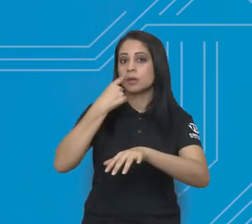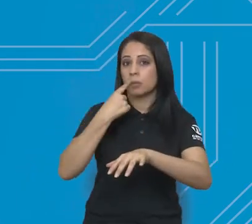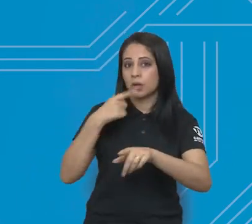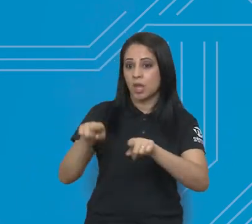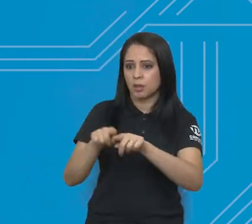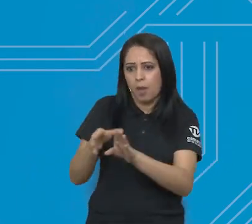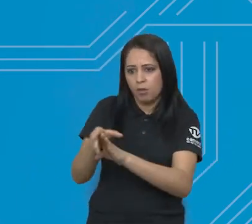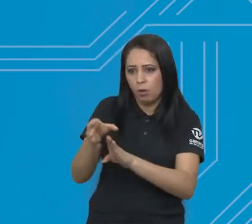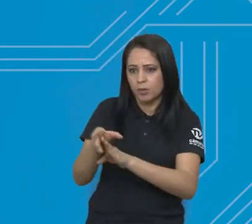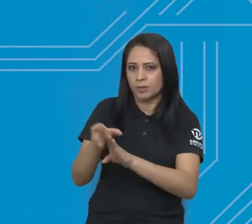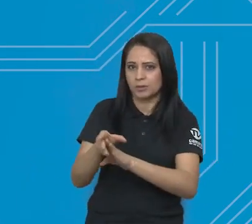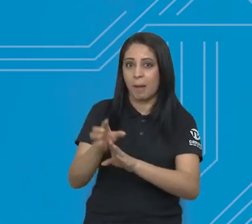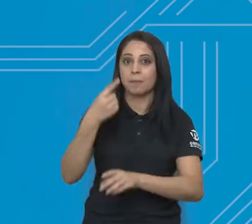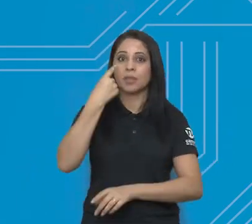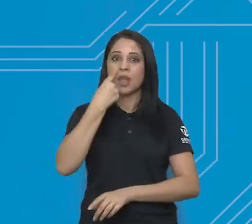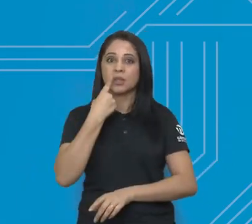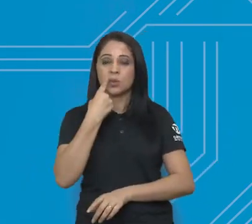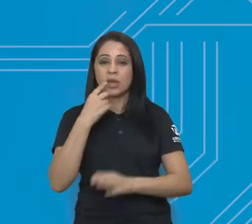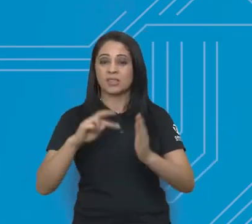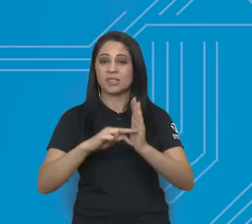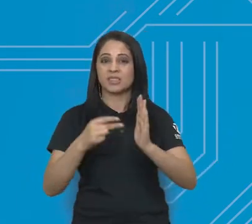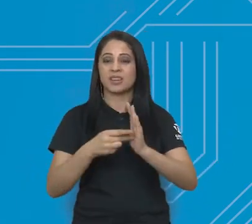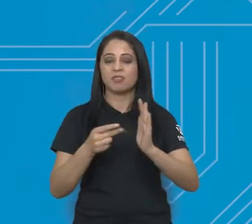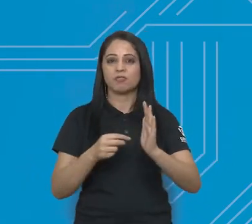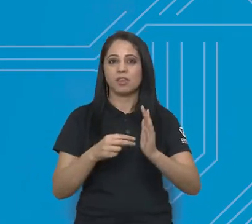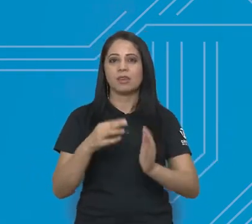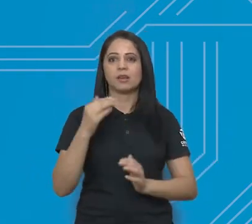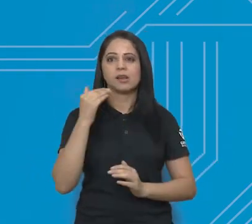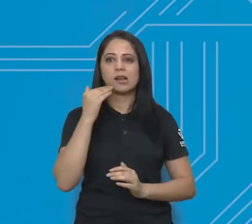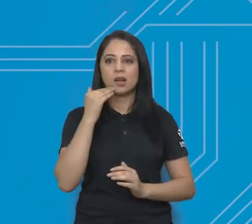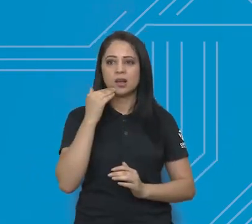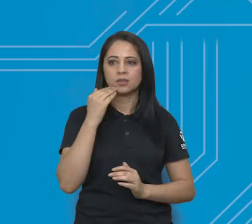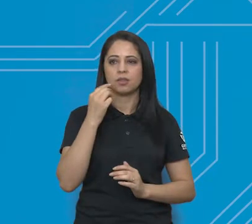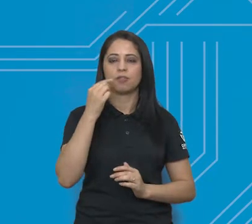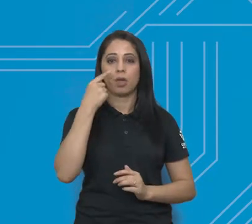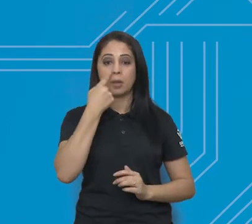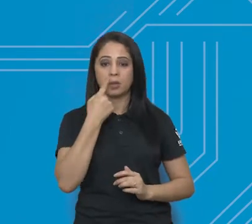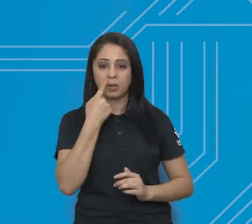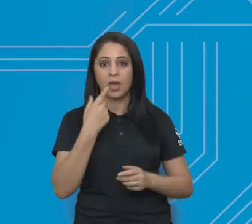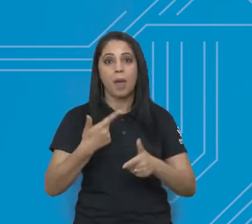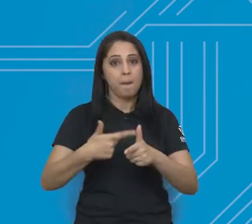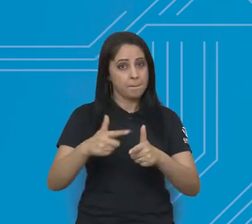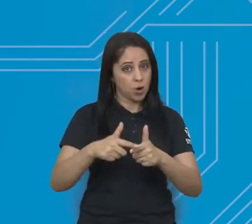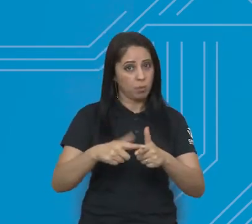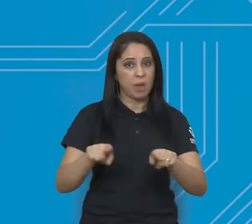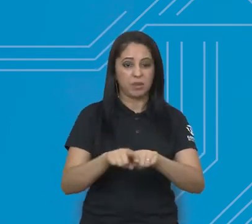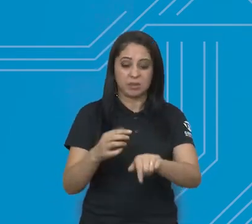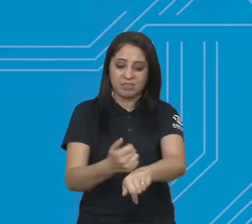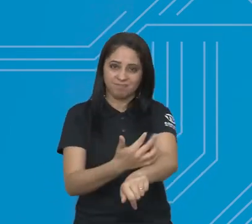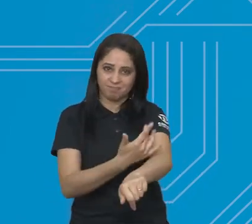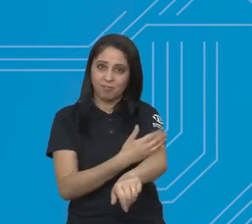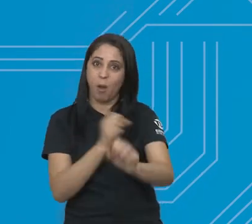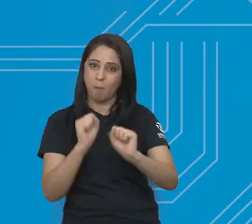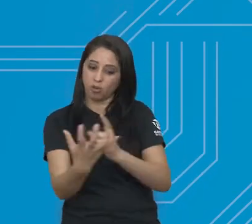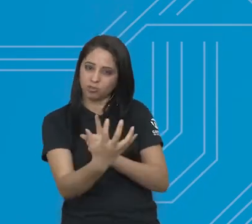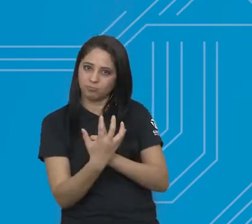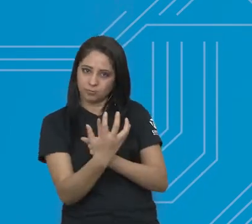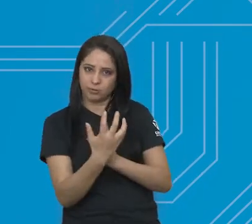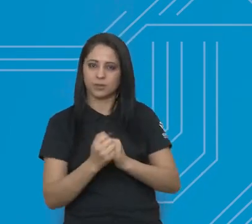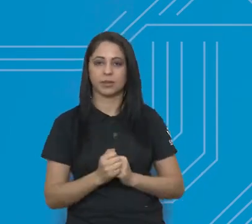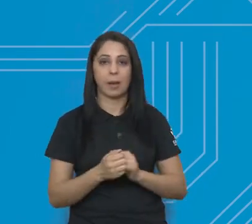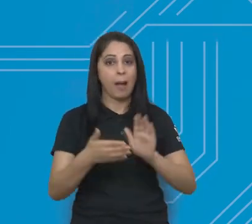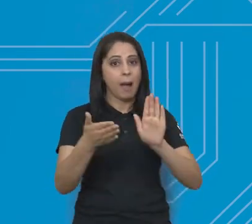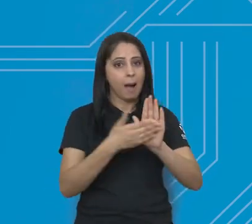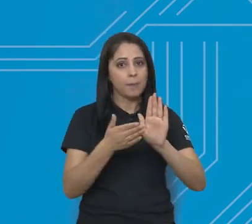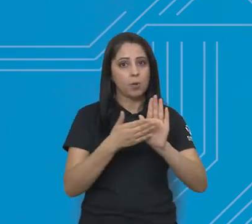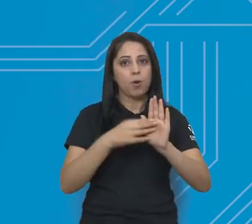a Fissura Palatina, que é uma má formação no céu da boca e que pode levar a diversos problemas, inclusive de cunho emocional.